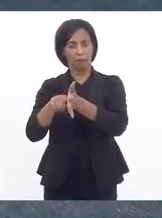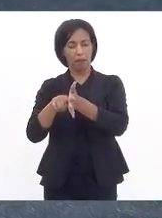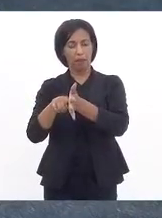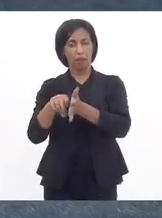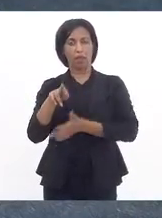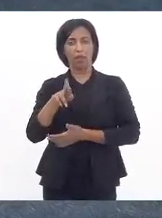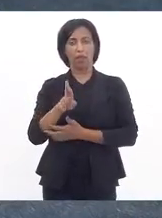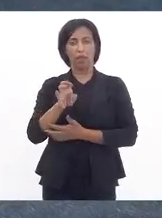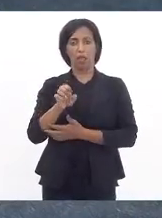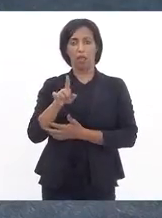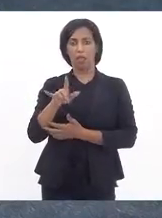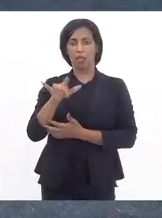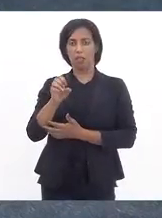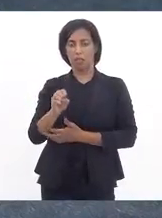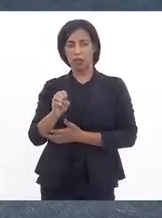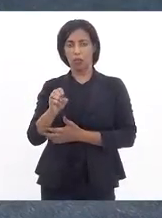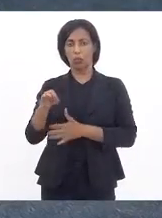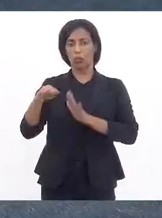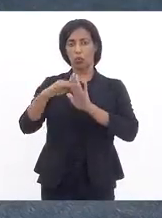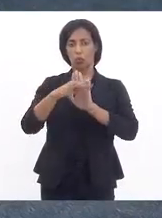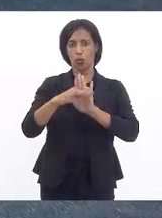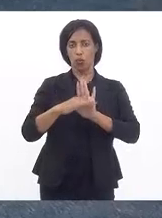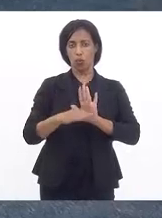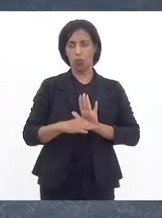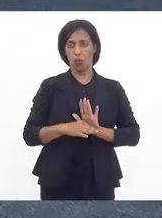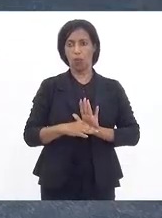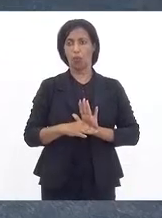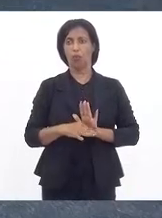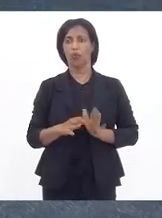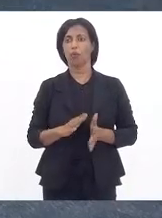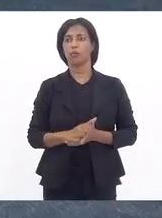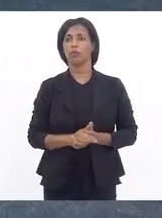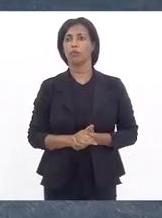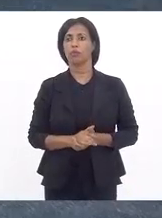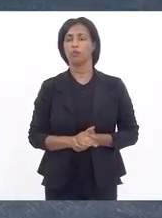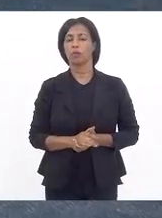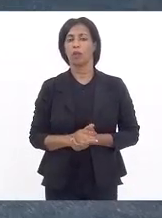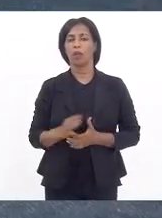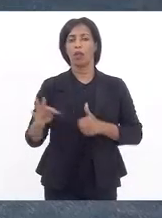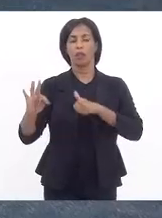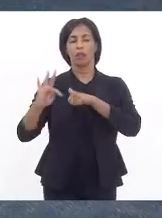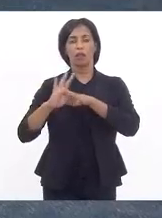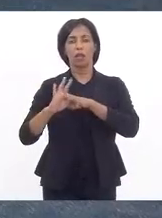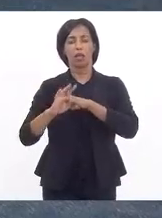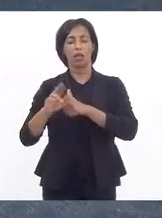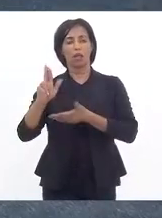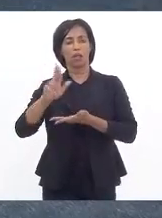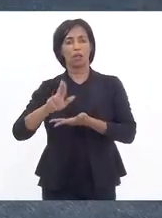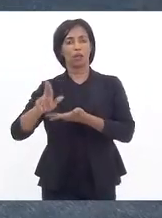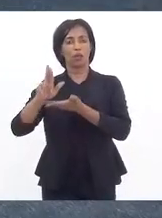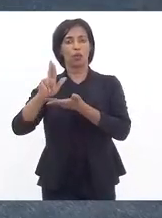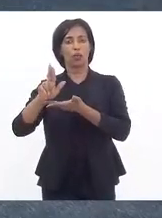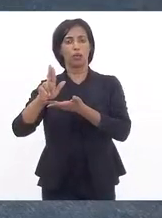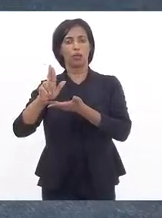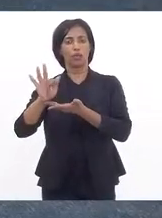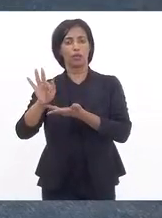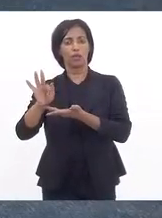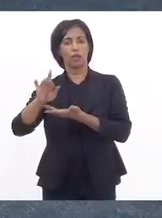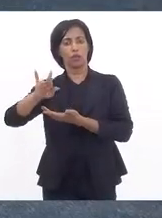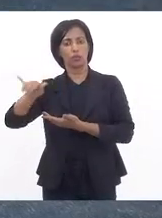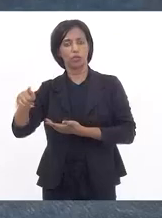resíduos do programa de núcleo de solidariedade técnica da Universidade Federal do Rio de Janeiro